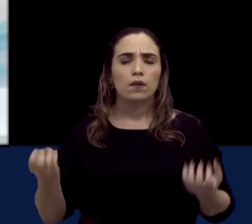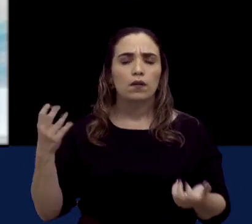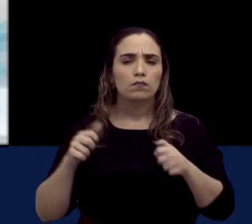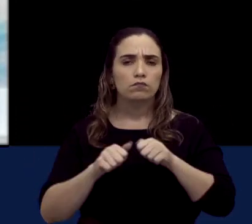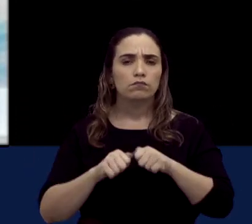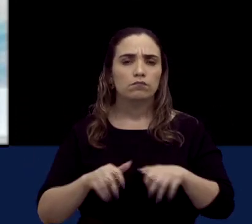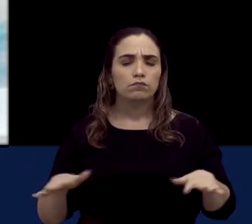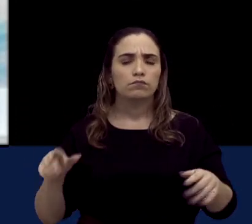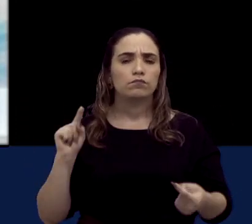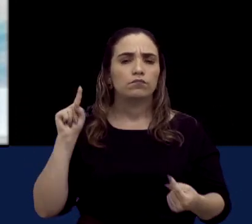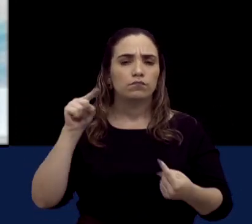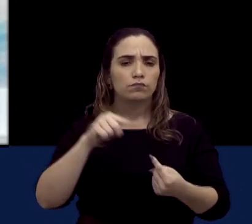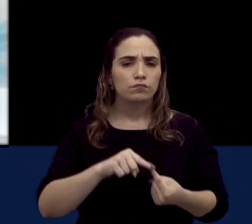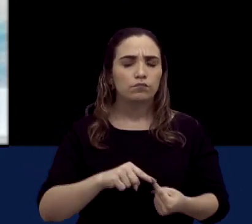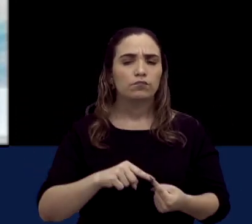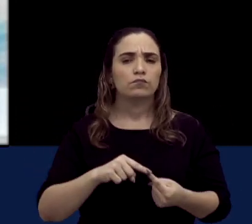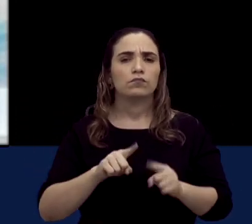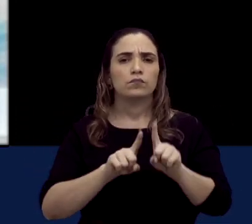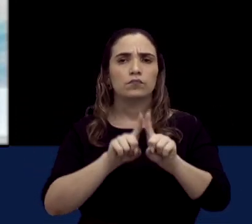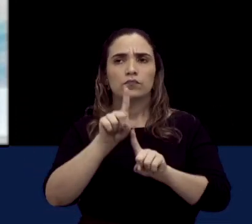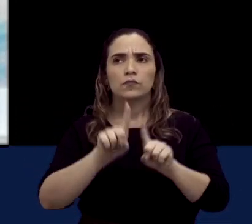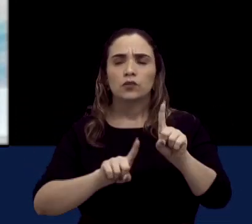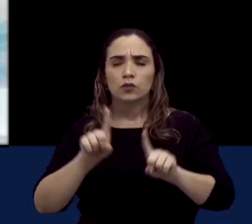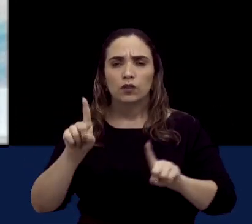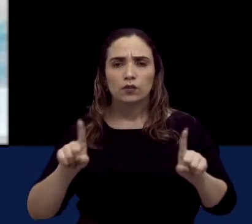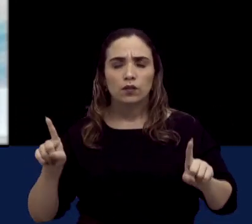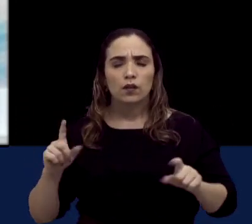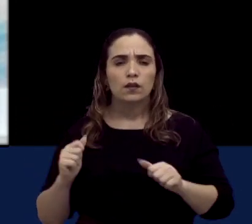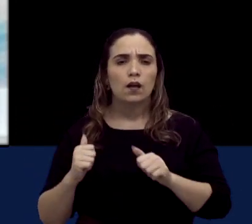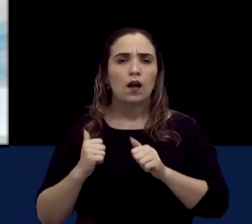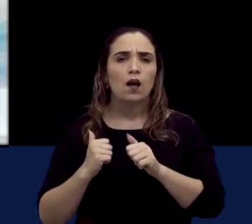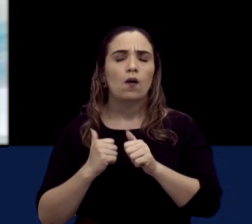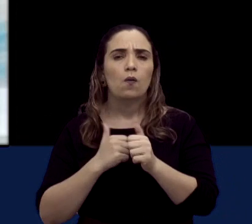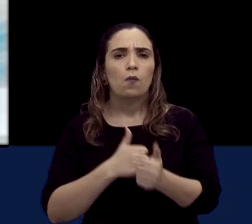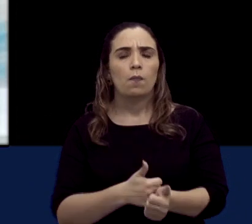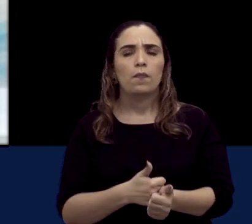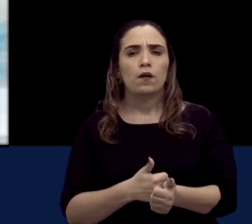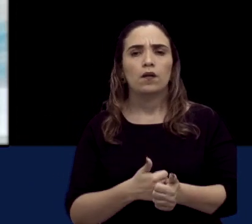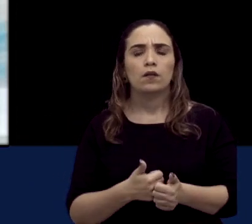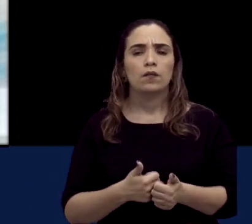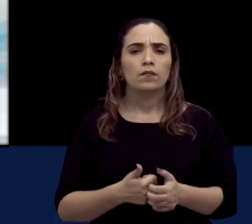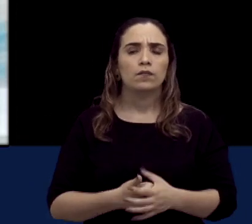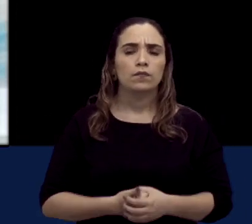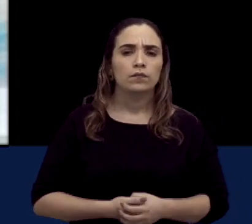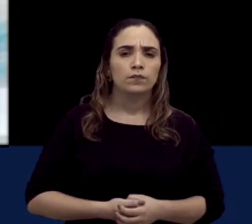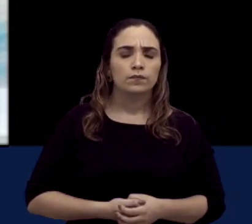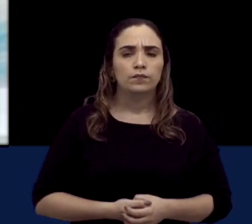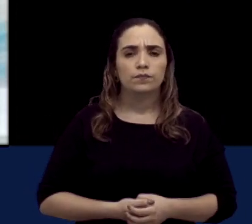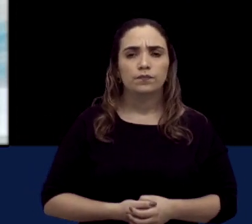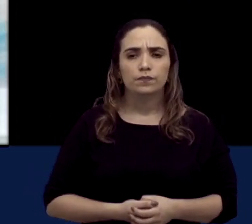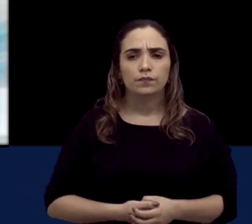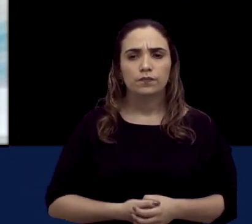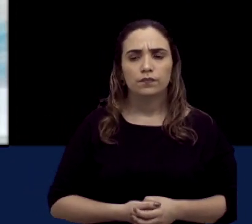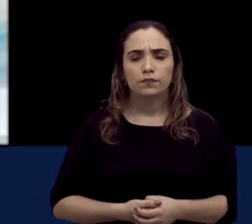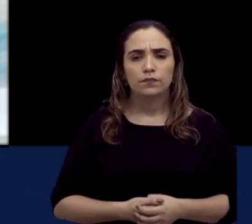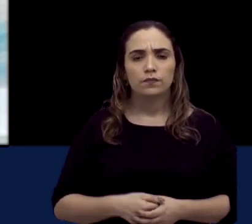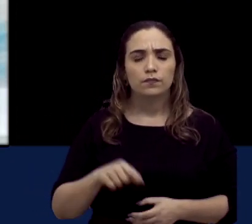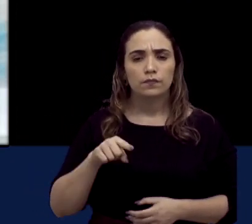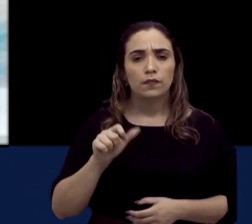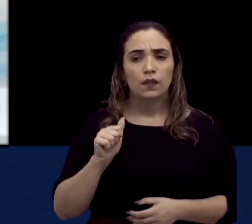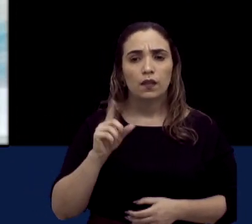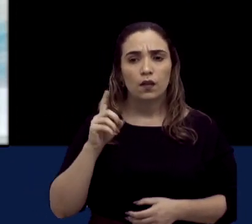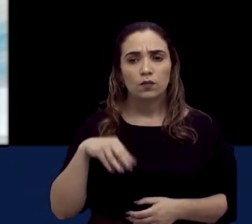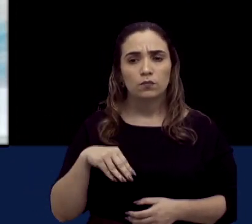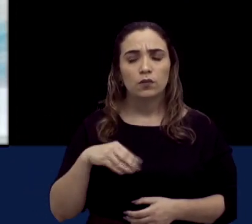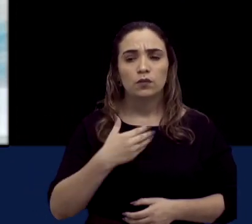as metas, os indicadores, o acompanhamento e o monitoramento pela administração direta,